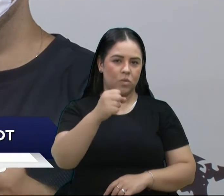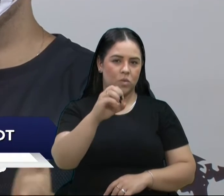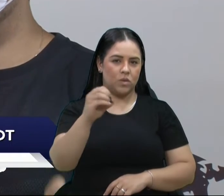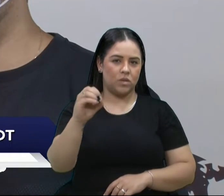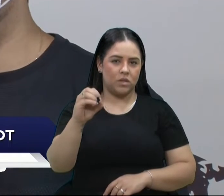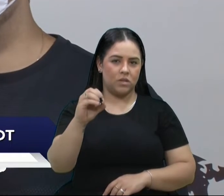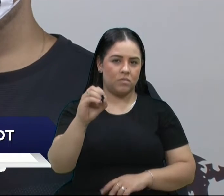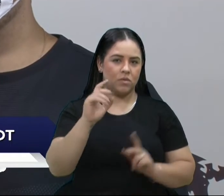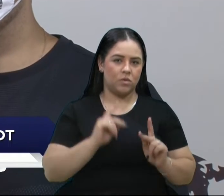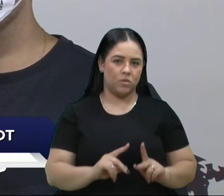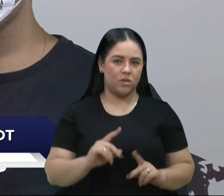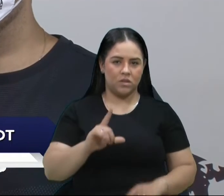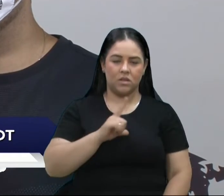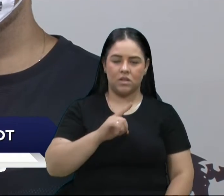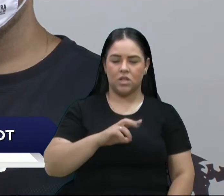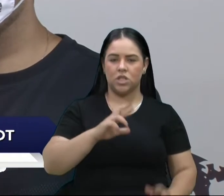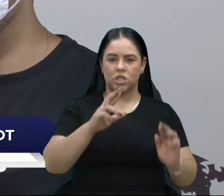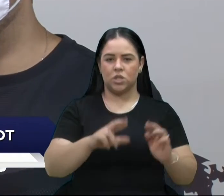a região da